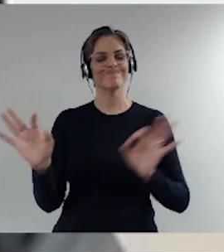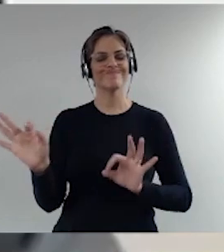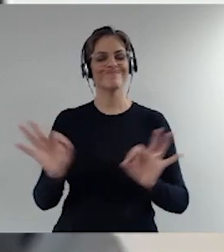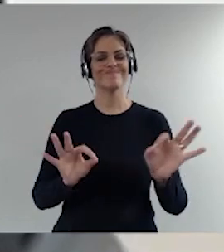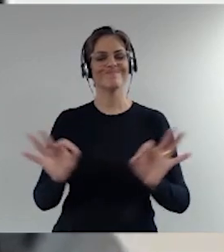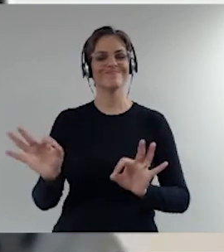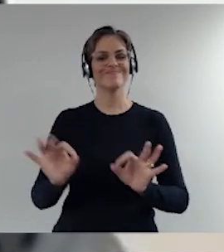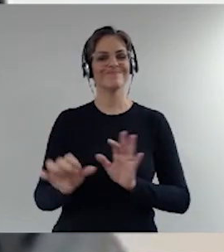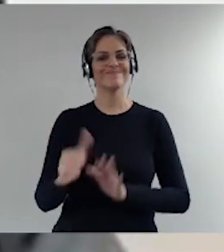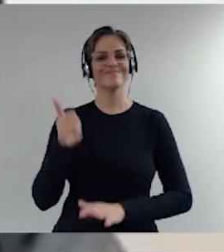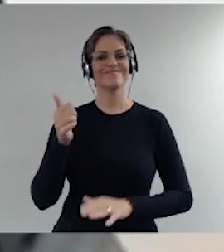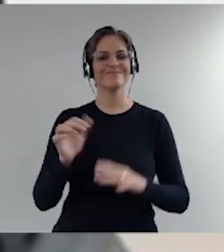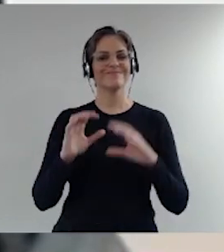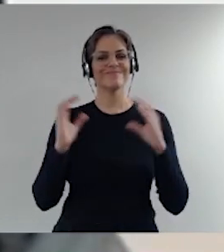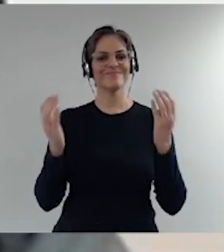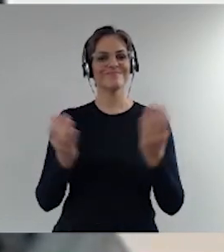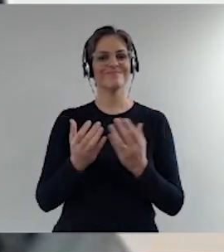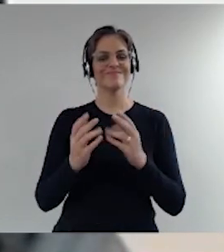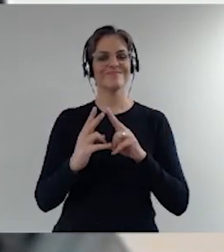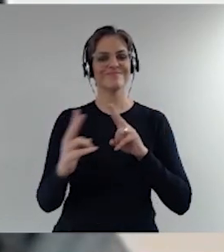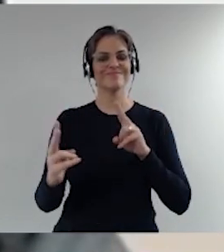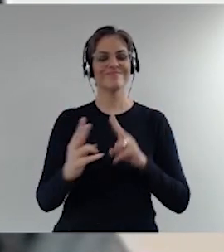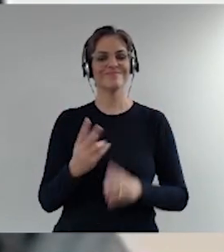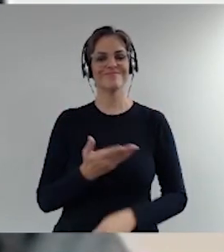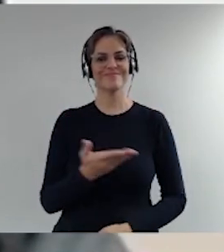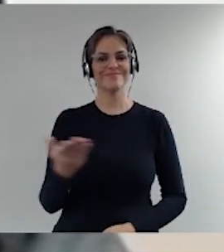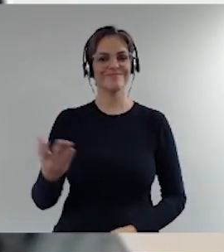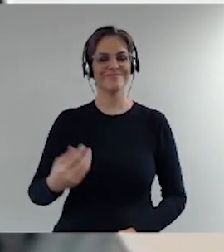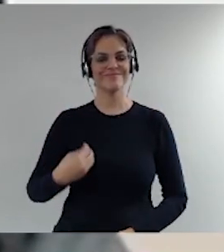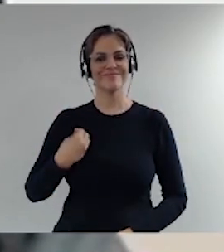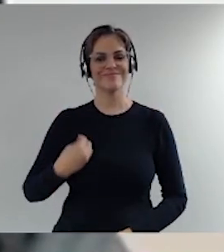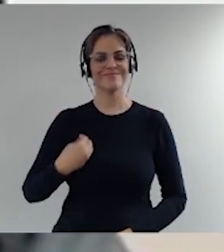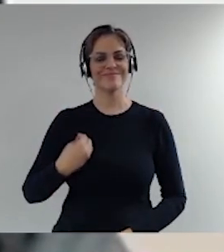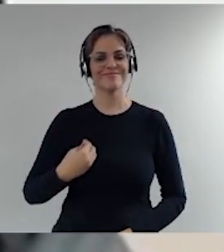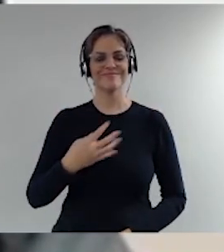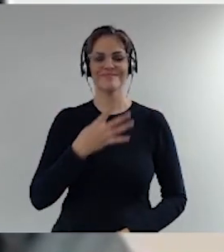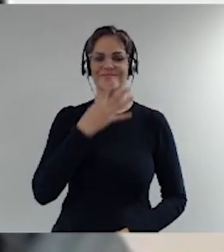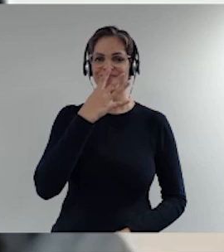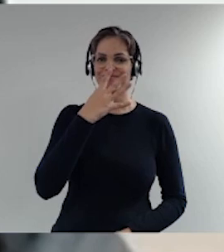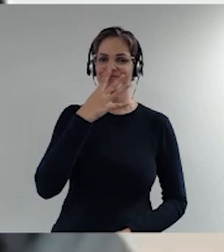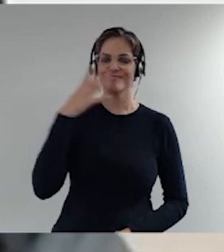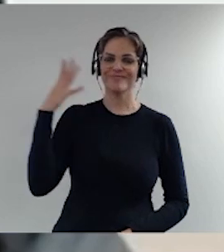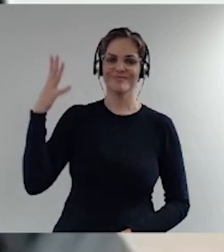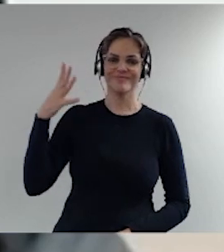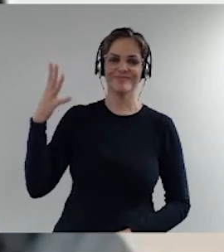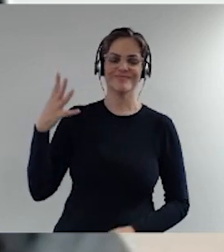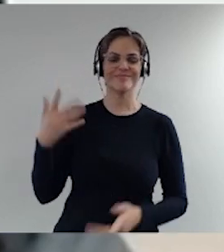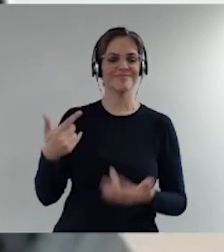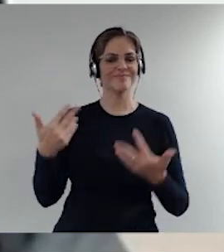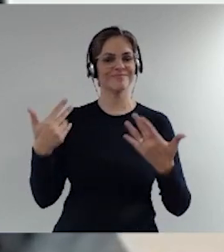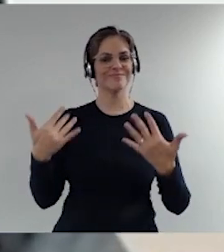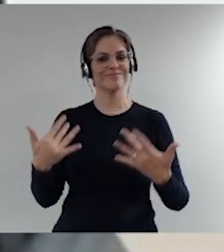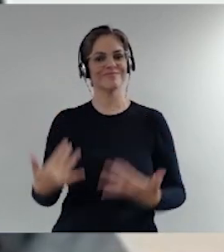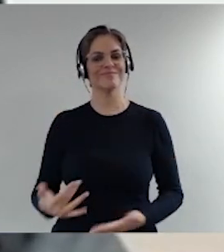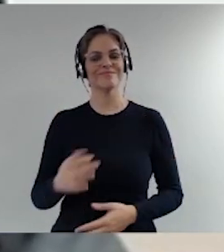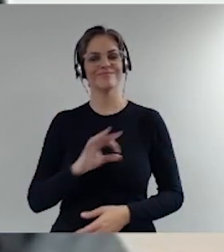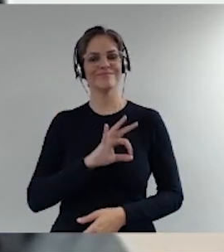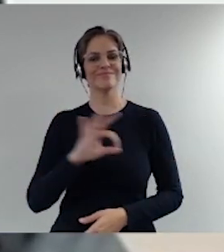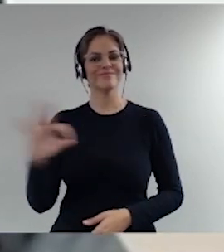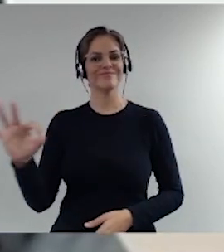primeiro congresso digital, que desde já, pelo que a gente tem acompanhado aí, se retrata como um verdadeiro